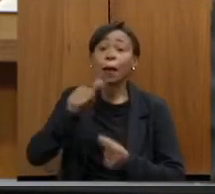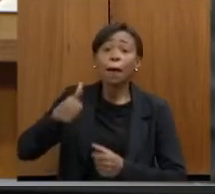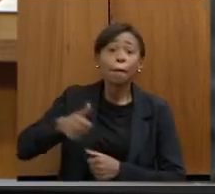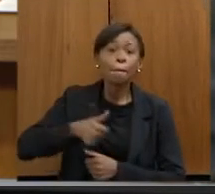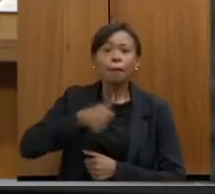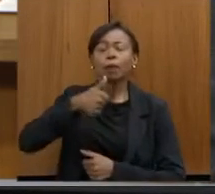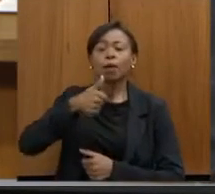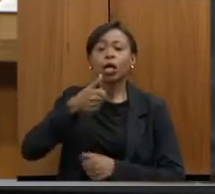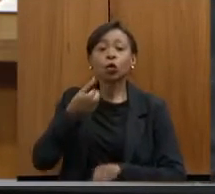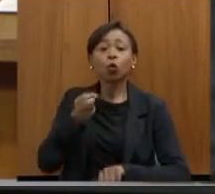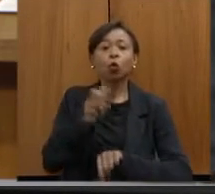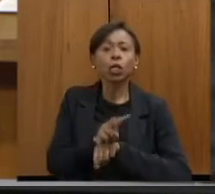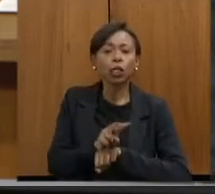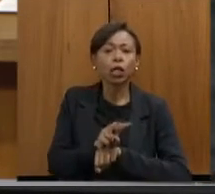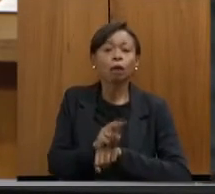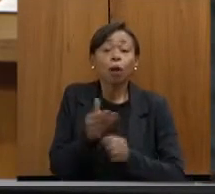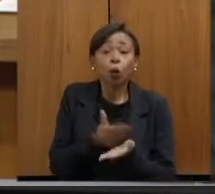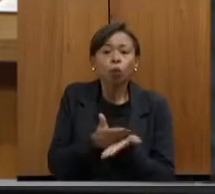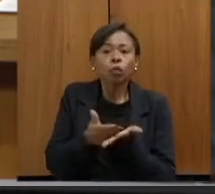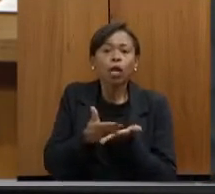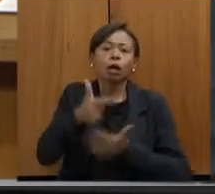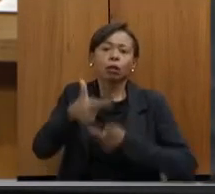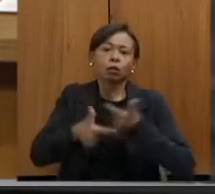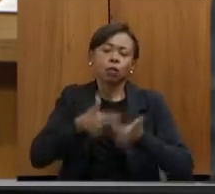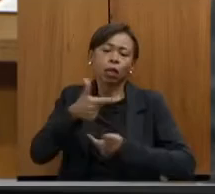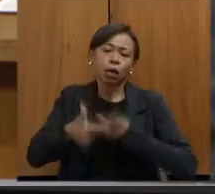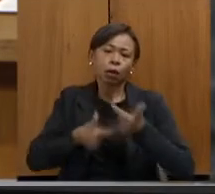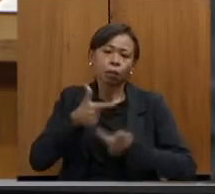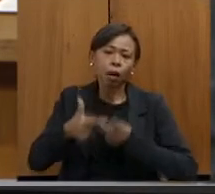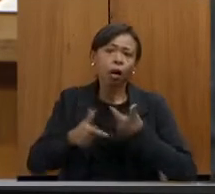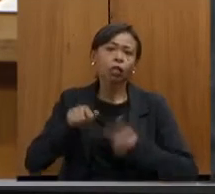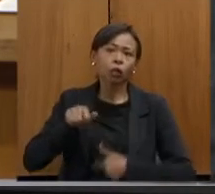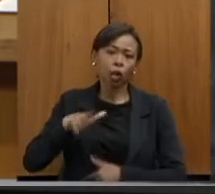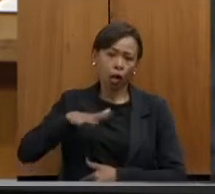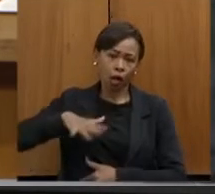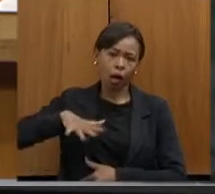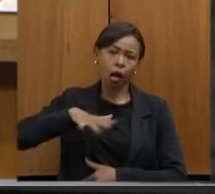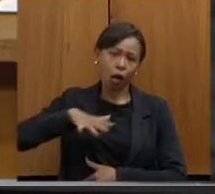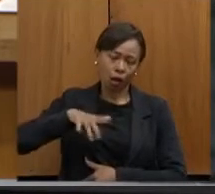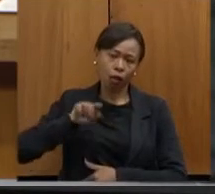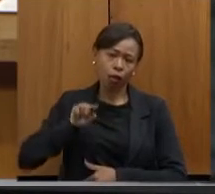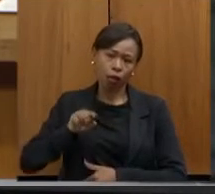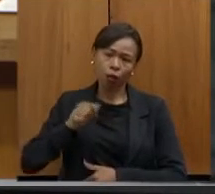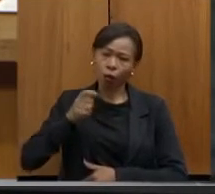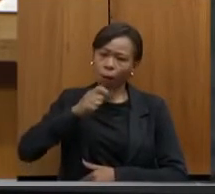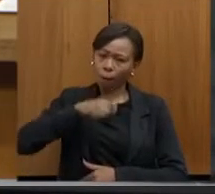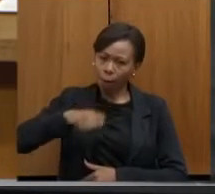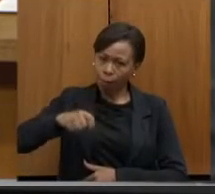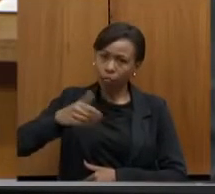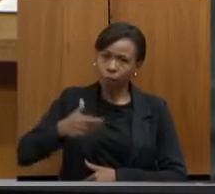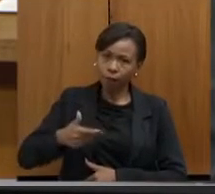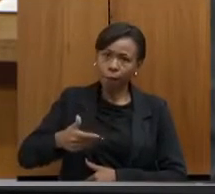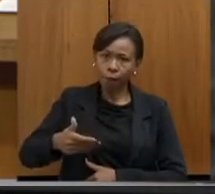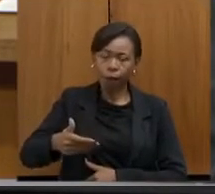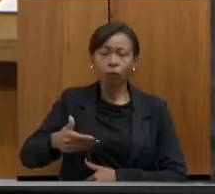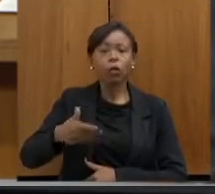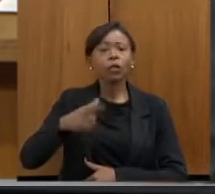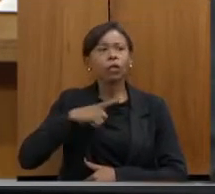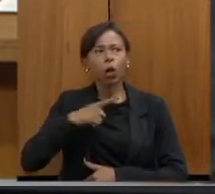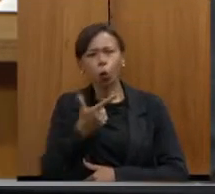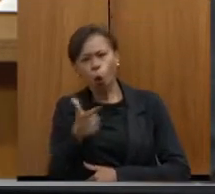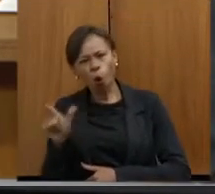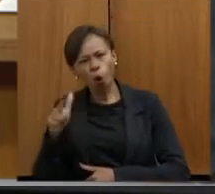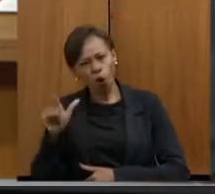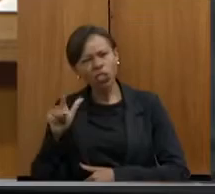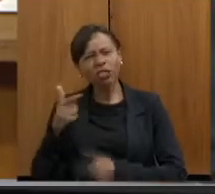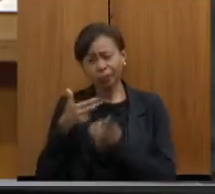contratação para o início dos trabalhos do Petrópolis nos próximos meses. Então, tem outras áreas, a